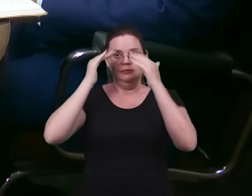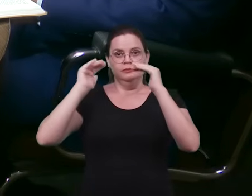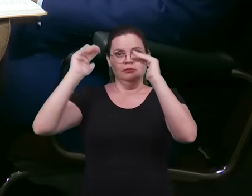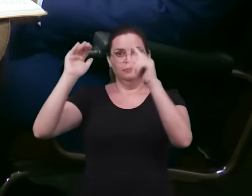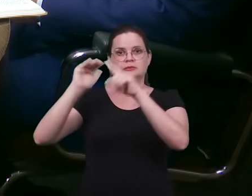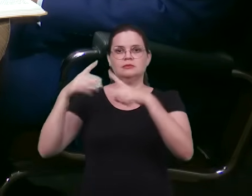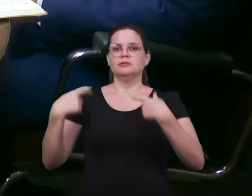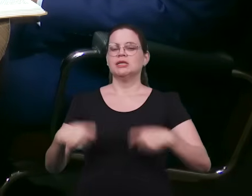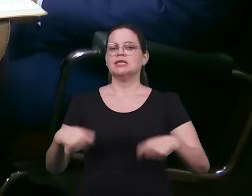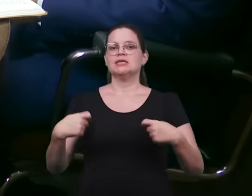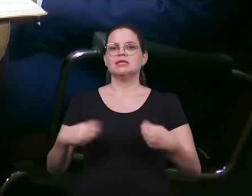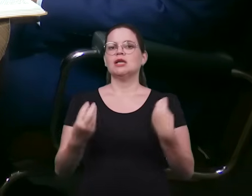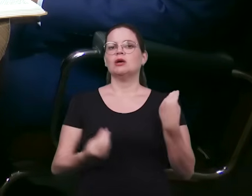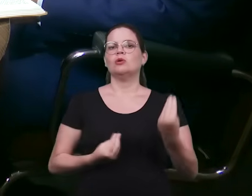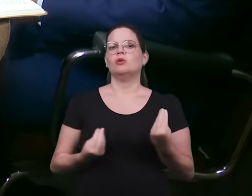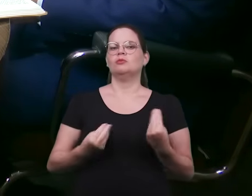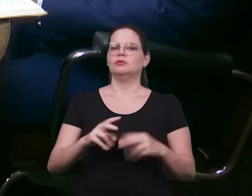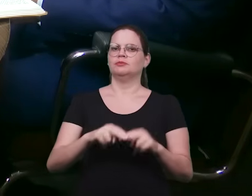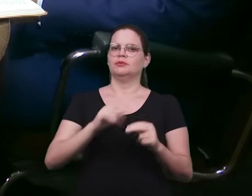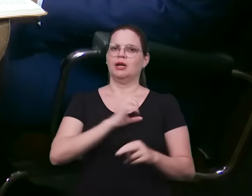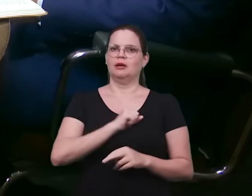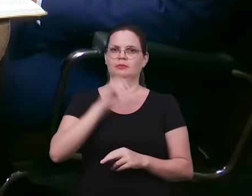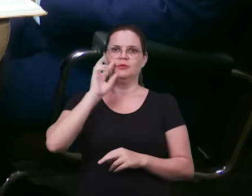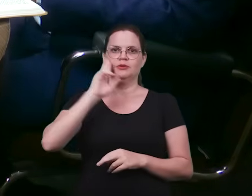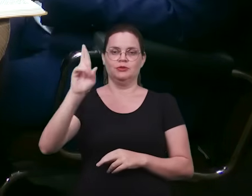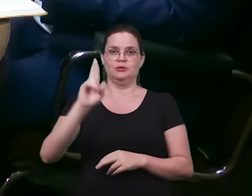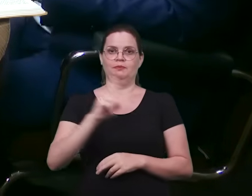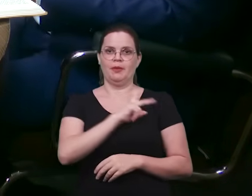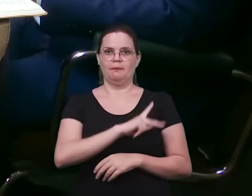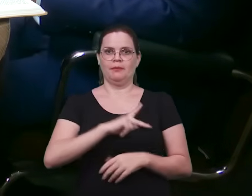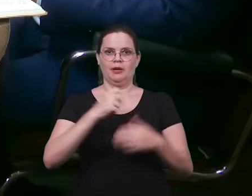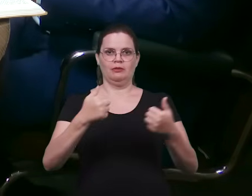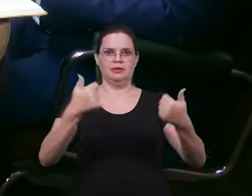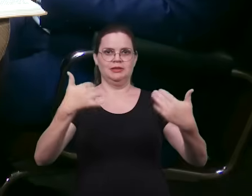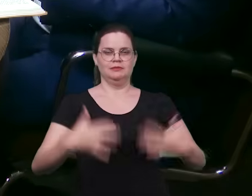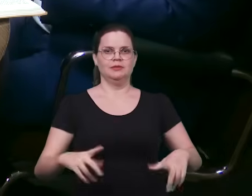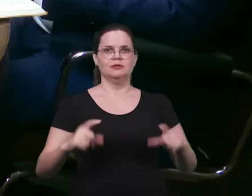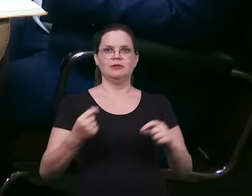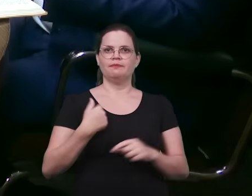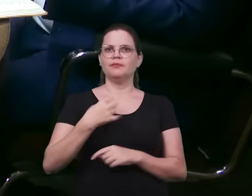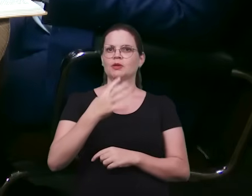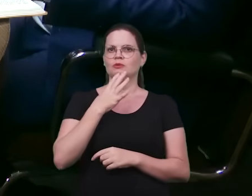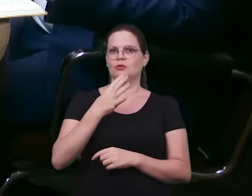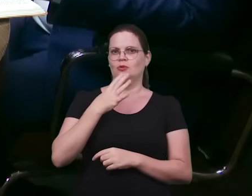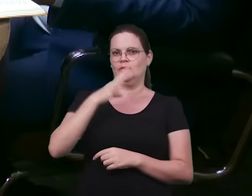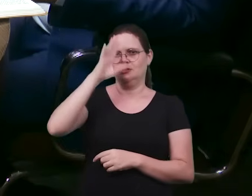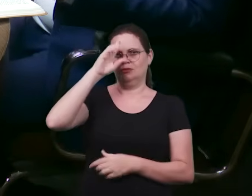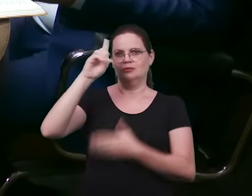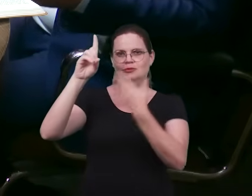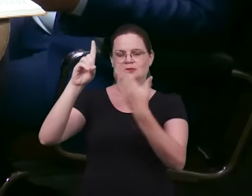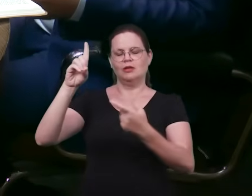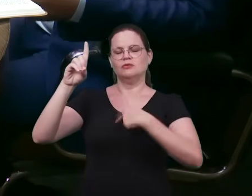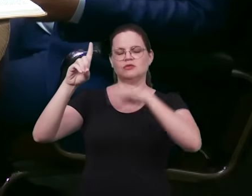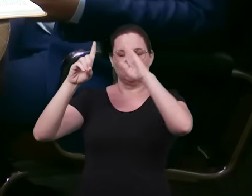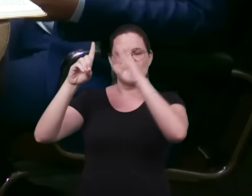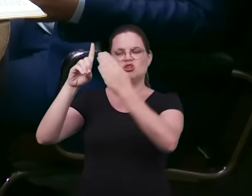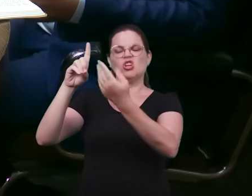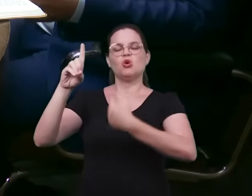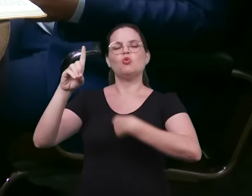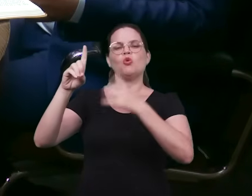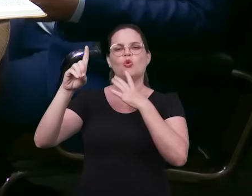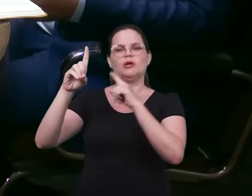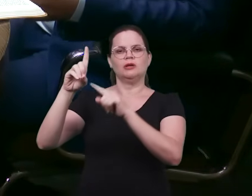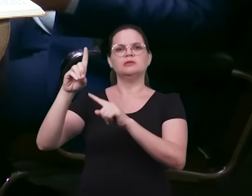uma obediência por amor ao Senhor. Né? Paulo diz assim, eu conheço Deus em quem eu tenho